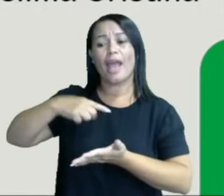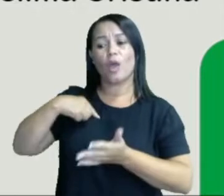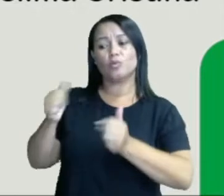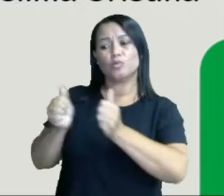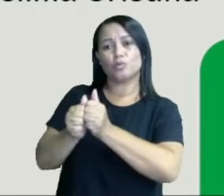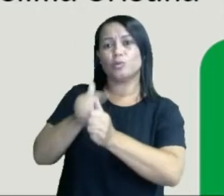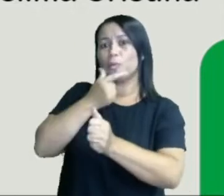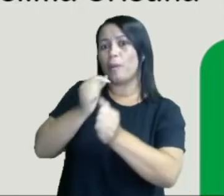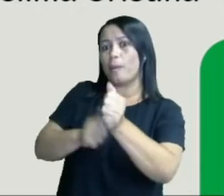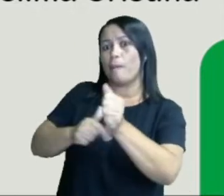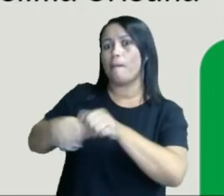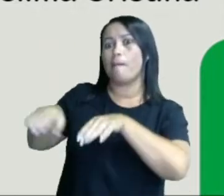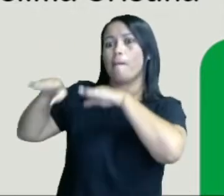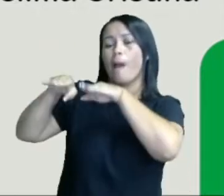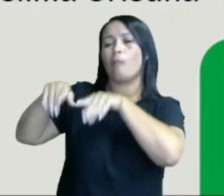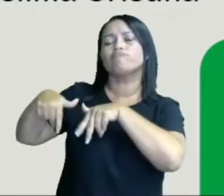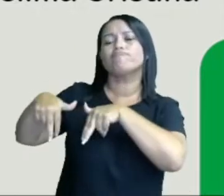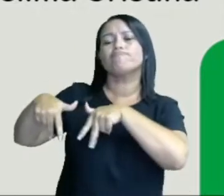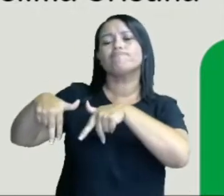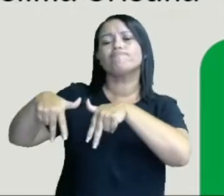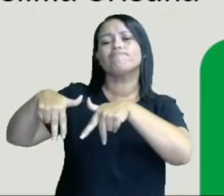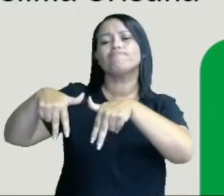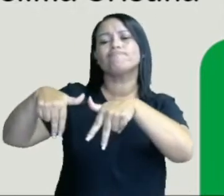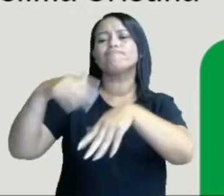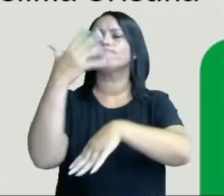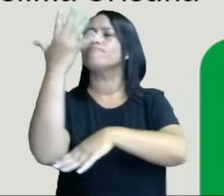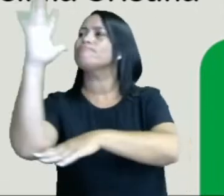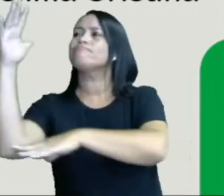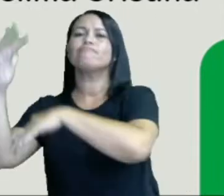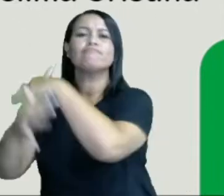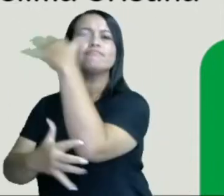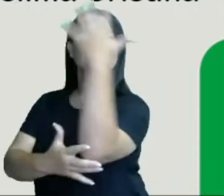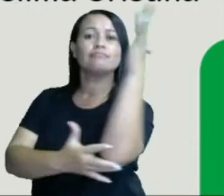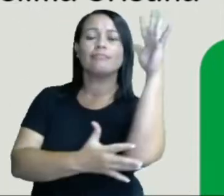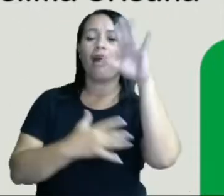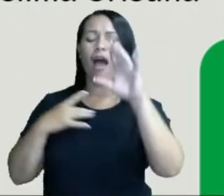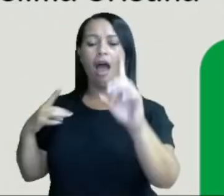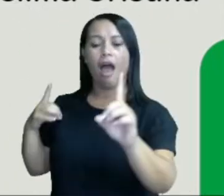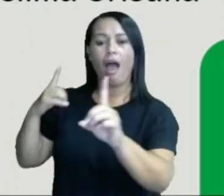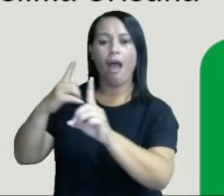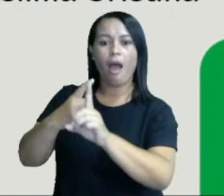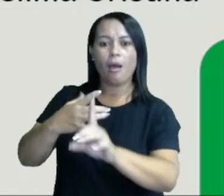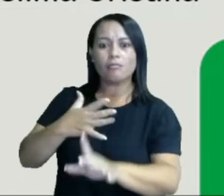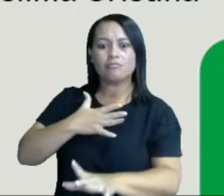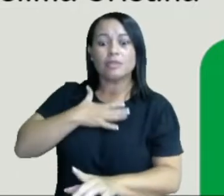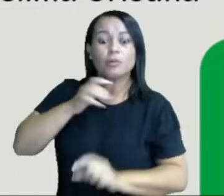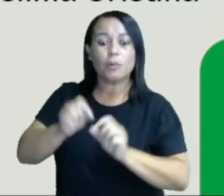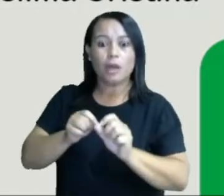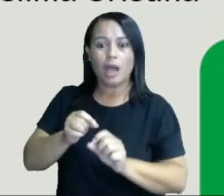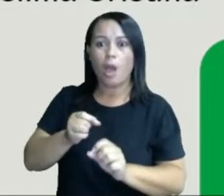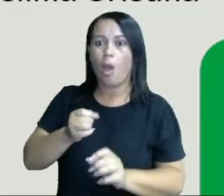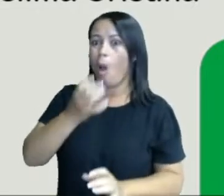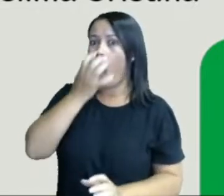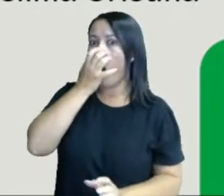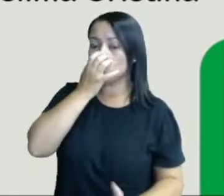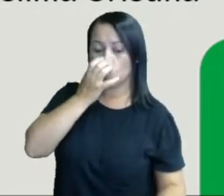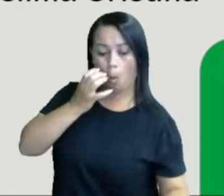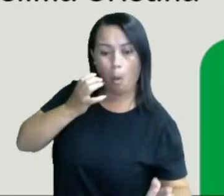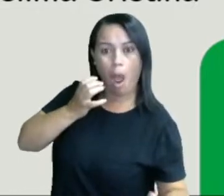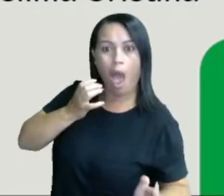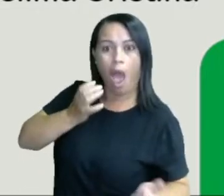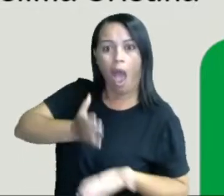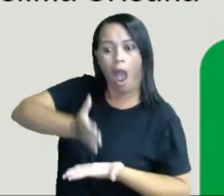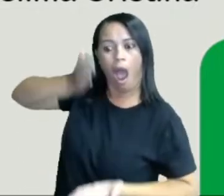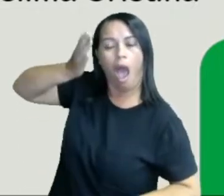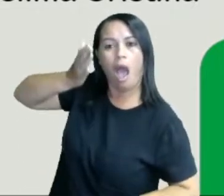meu irmão fomos passear na floresta. Assim que chegamos, nos deparamos com um enorme cachorro.